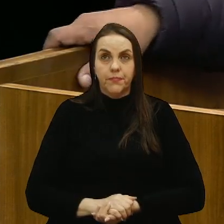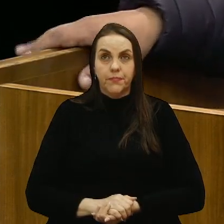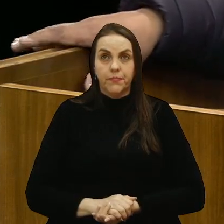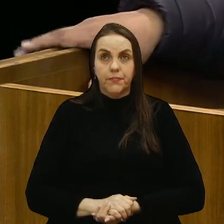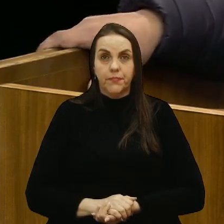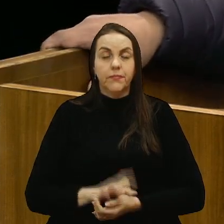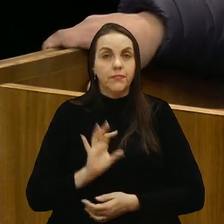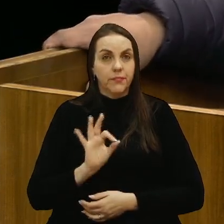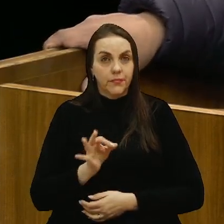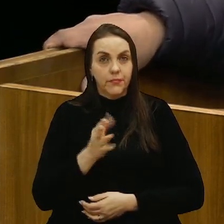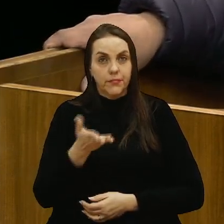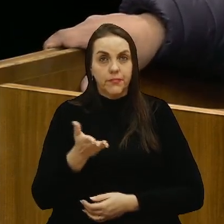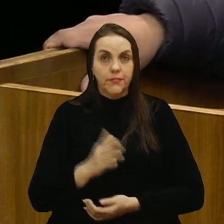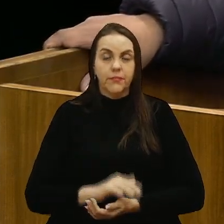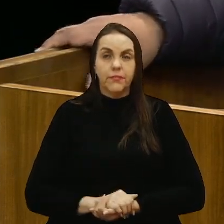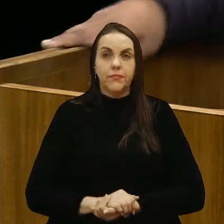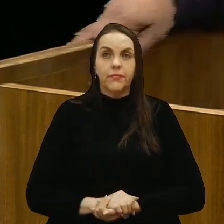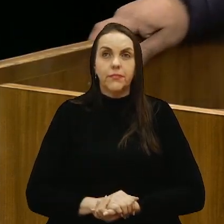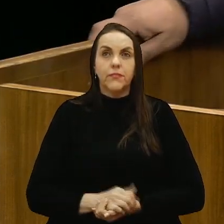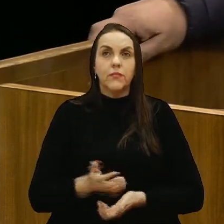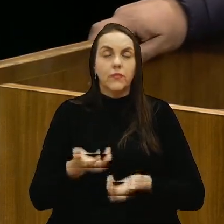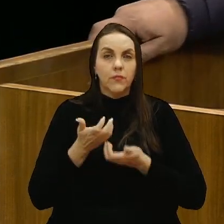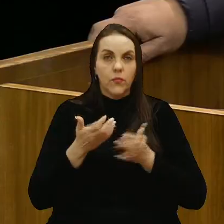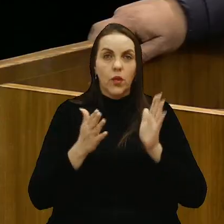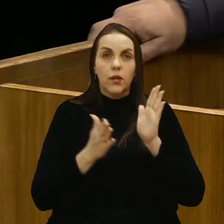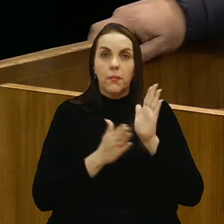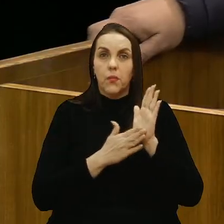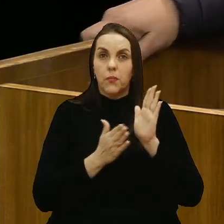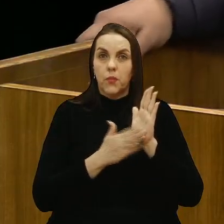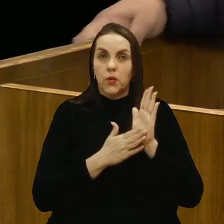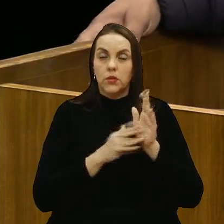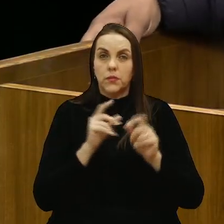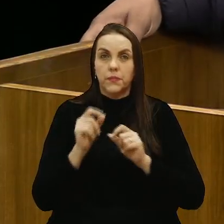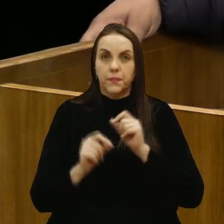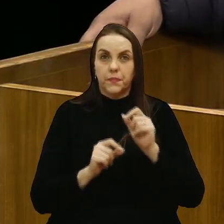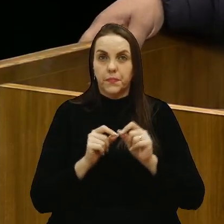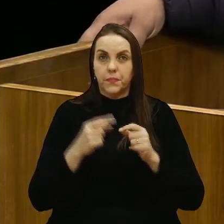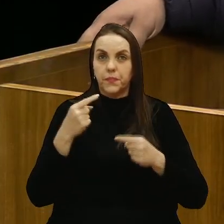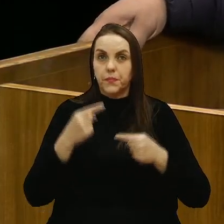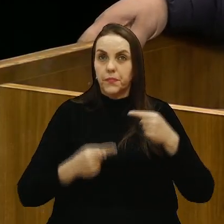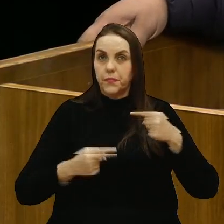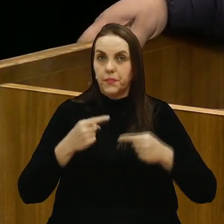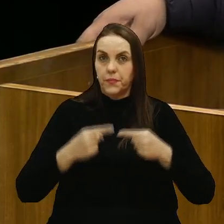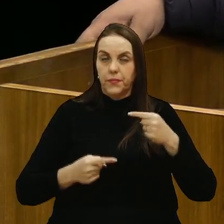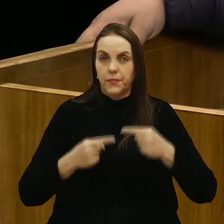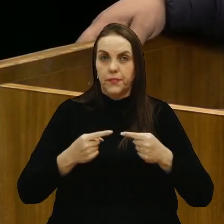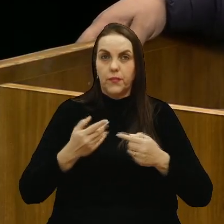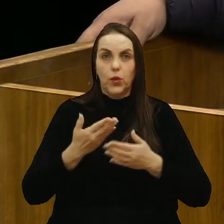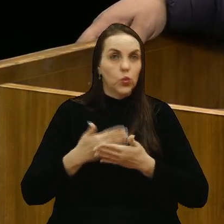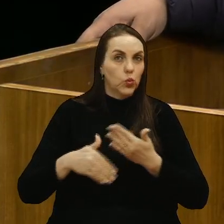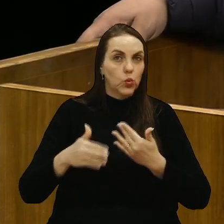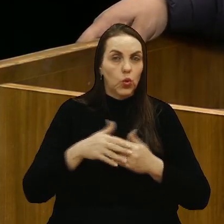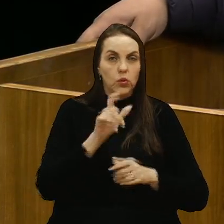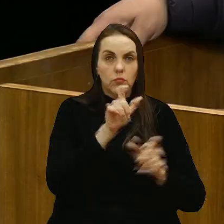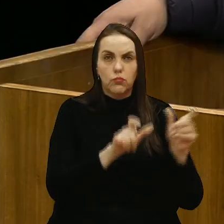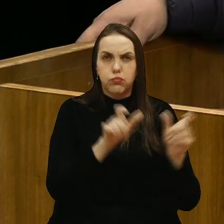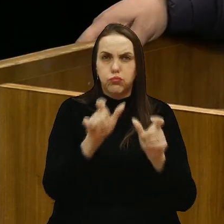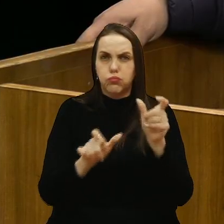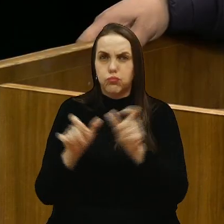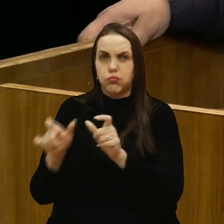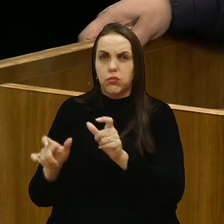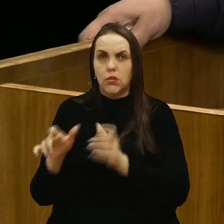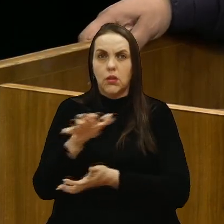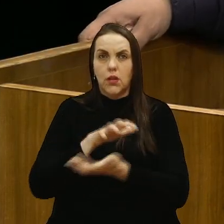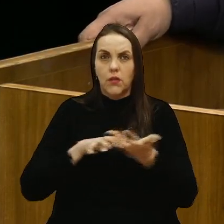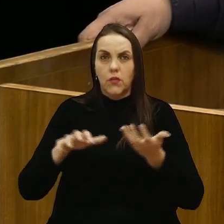É exatamente isso. Então, o que nós estamos propondo aqui é que nós façamos uma discussão, onde todos os atores envolvidos